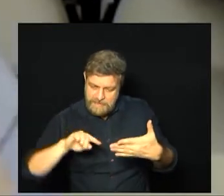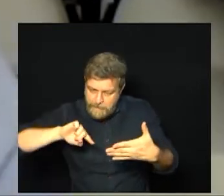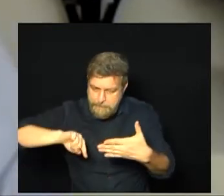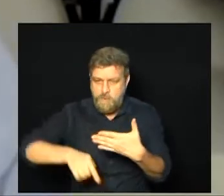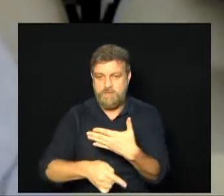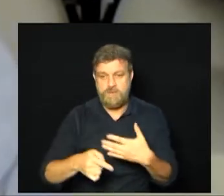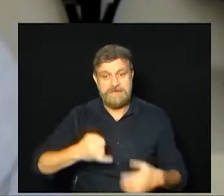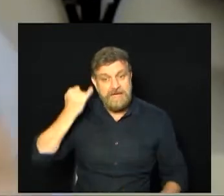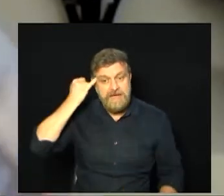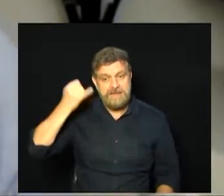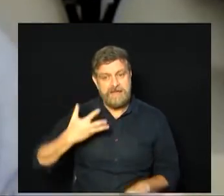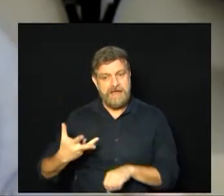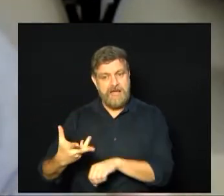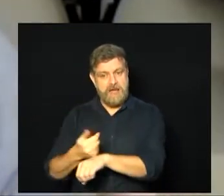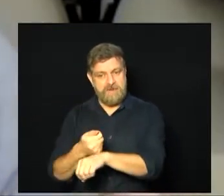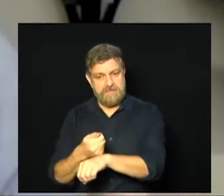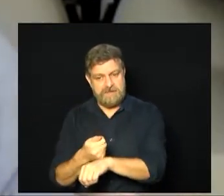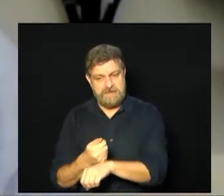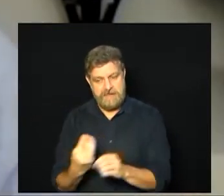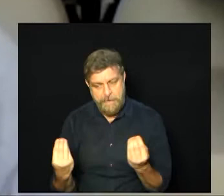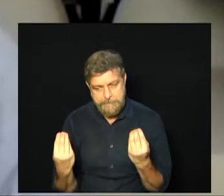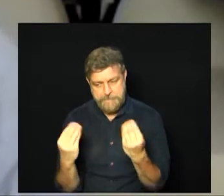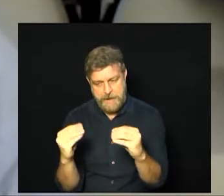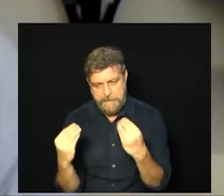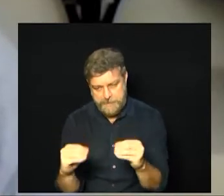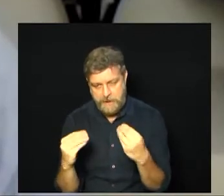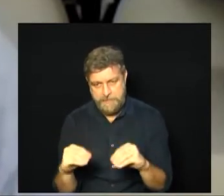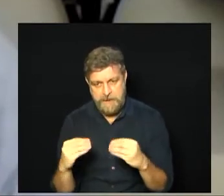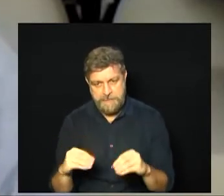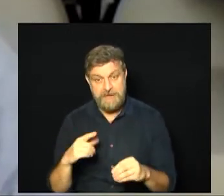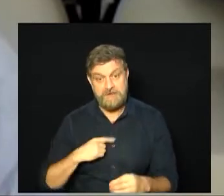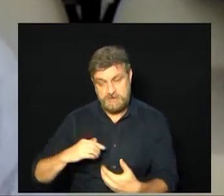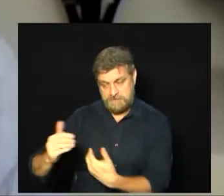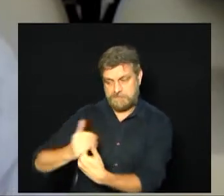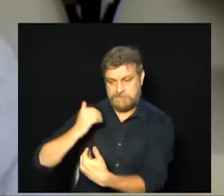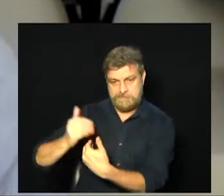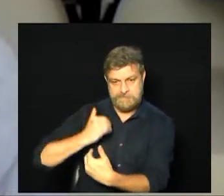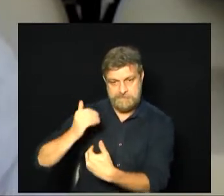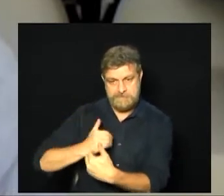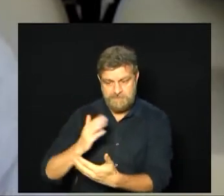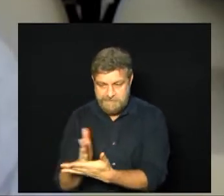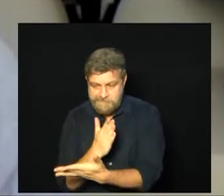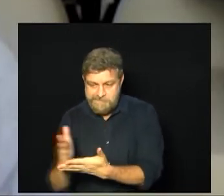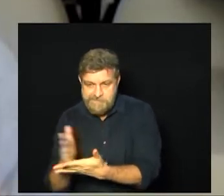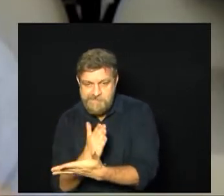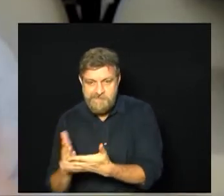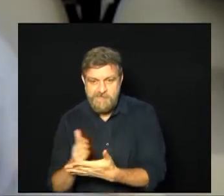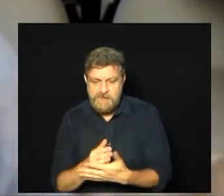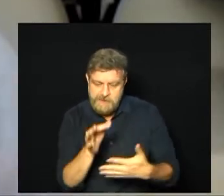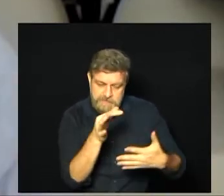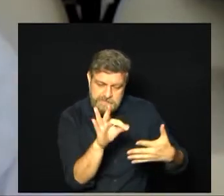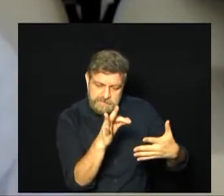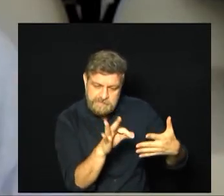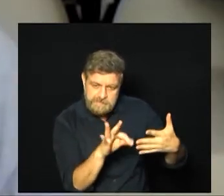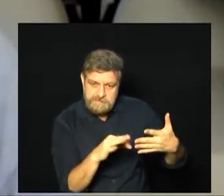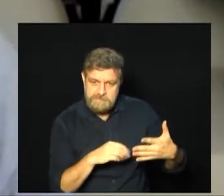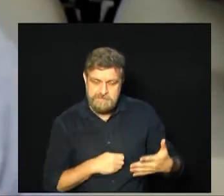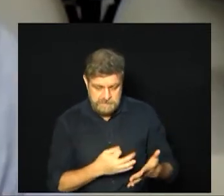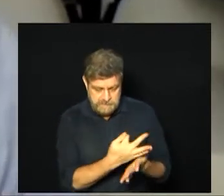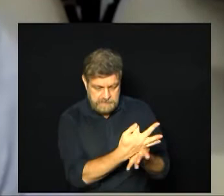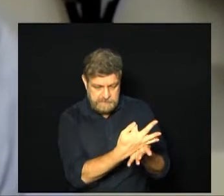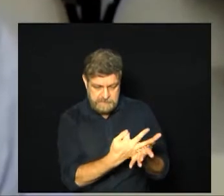tem ideias brilhantes aqui a serem desenvolvidas. E nesse diapasão eu fui escrevendo e eu acho que eu fiz